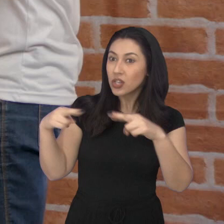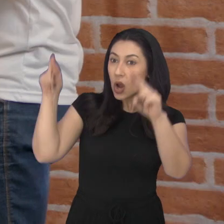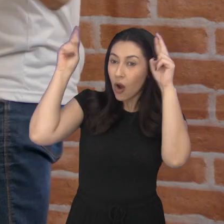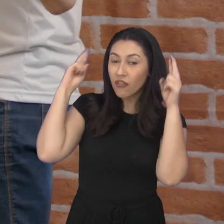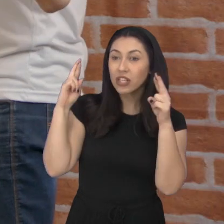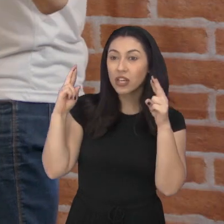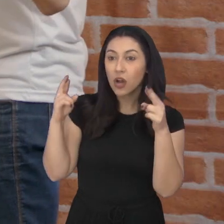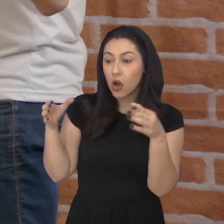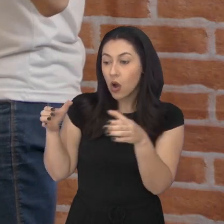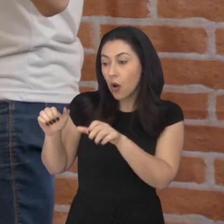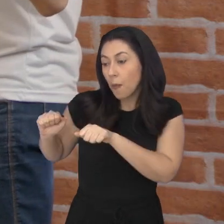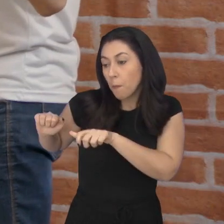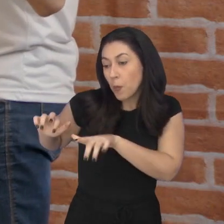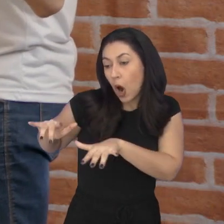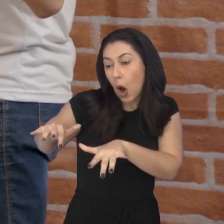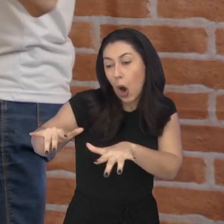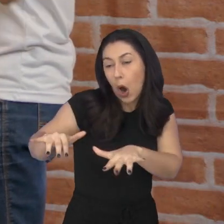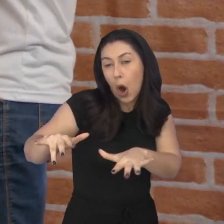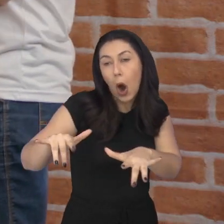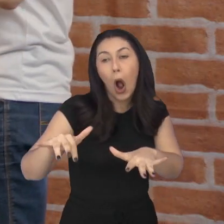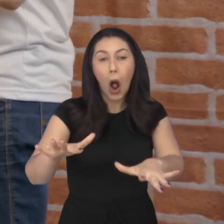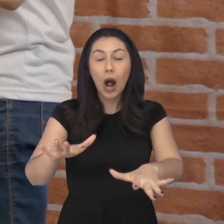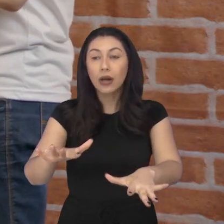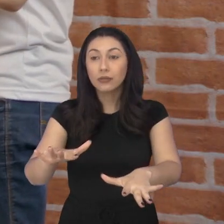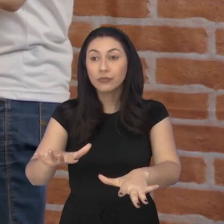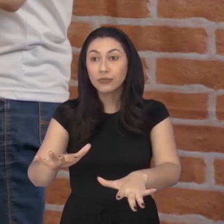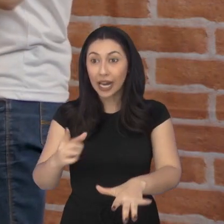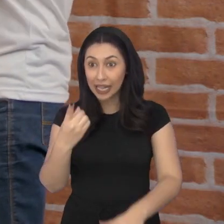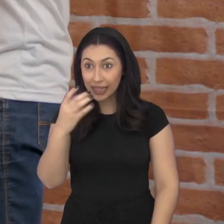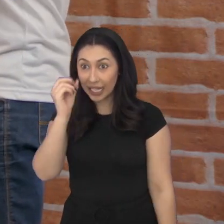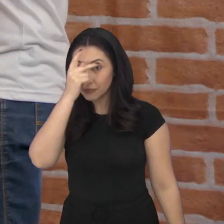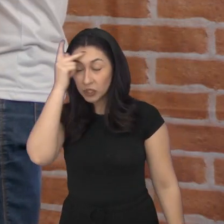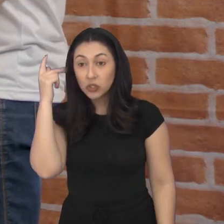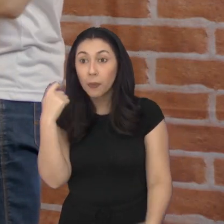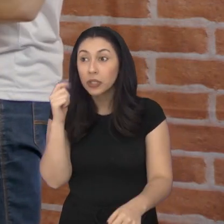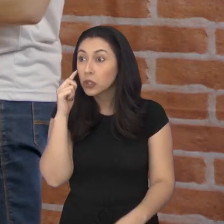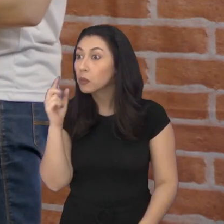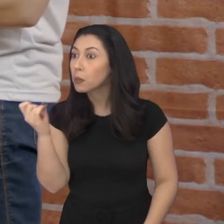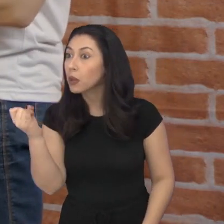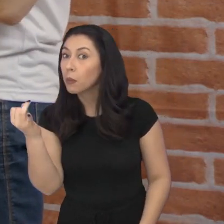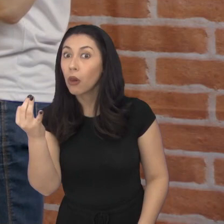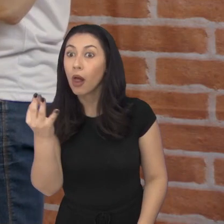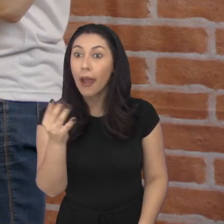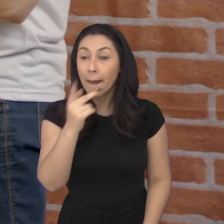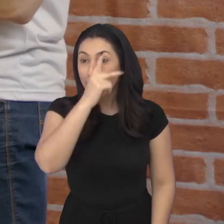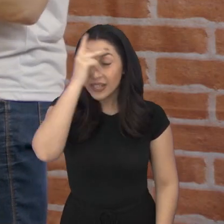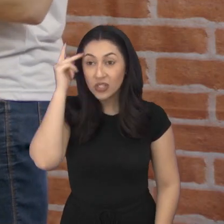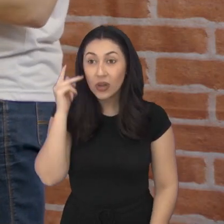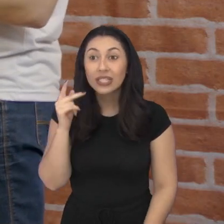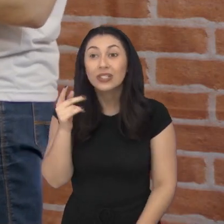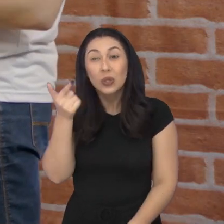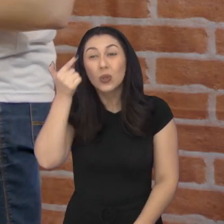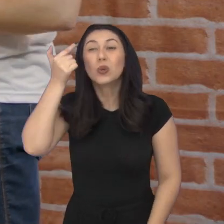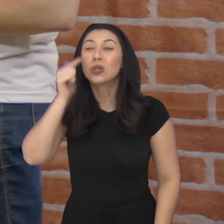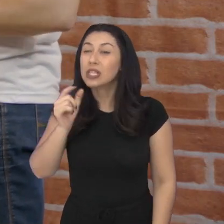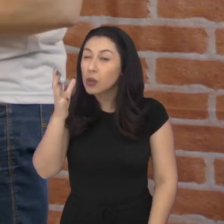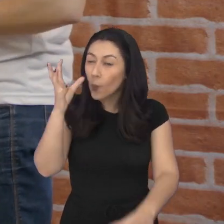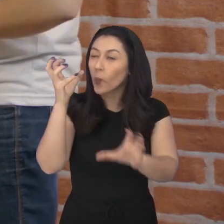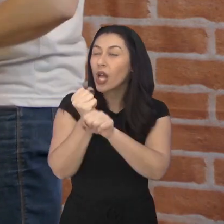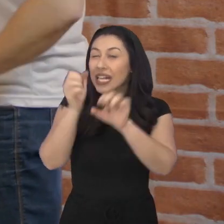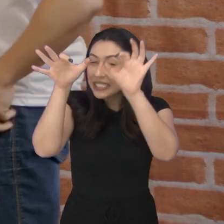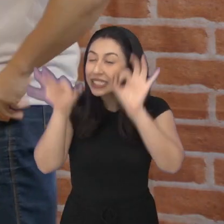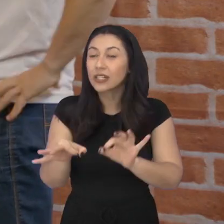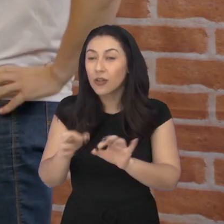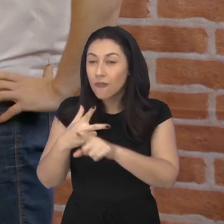Eles soltam um montão de ovelhas, aí 10 participantes tem que contar, ganha quem acertar o número exato. E sim, isso é um esporte,